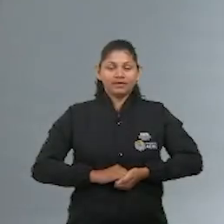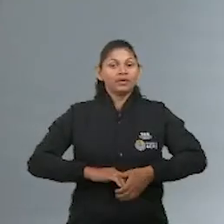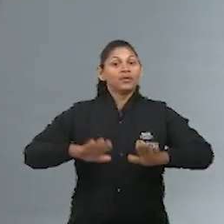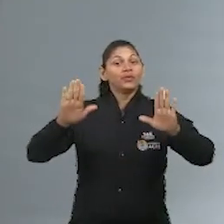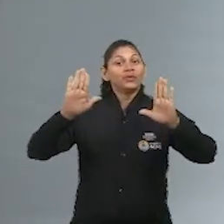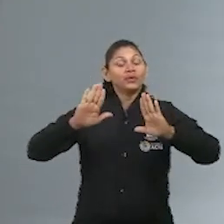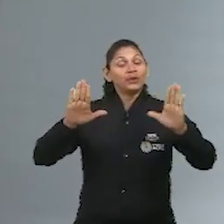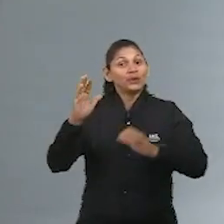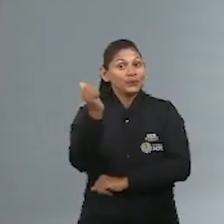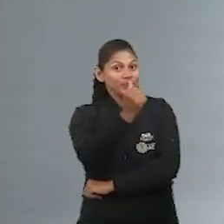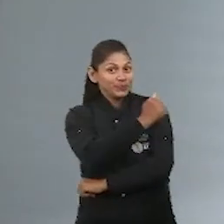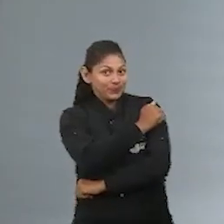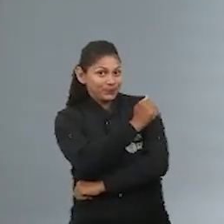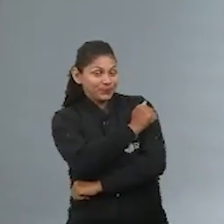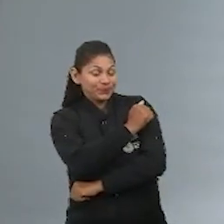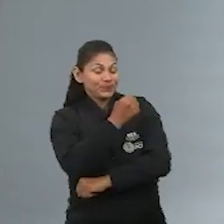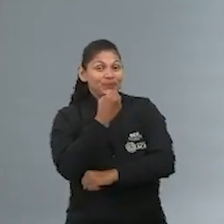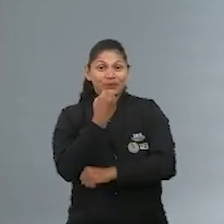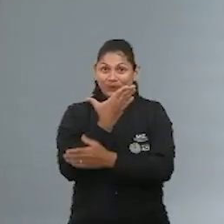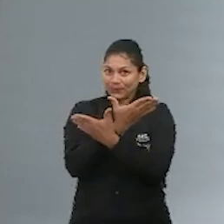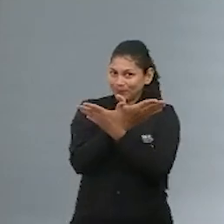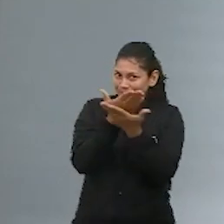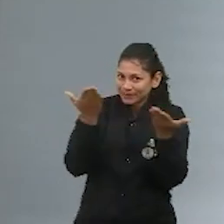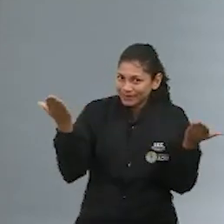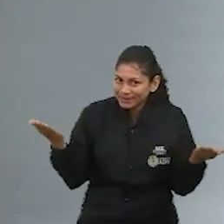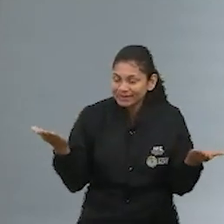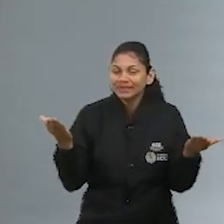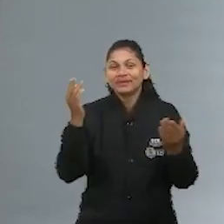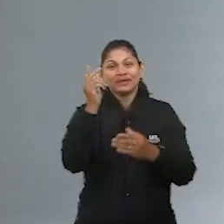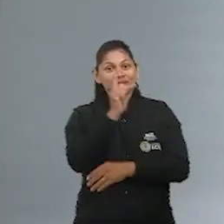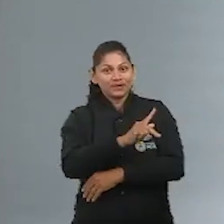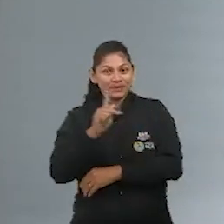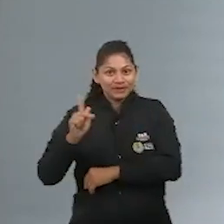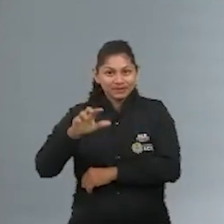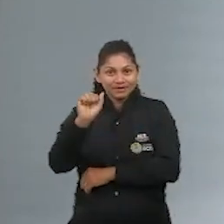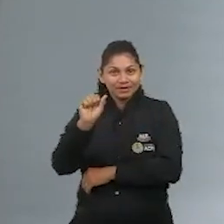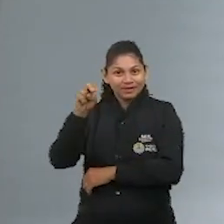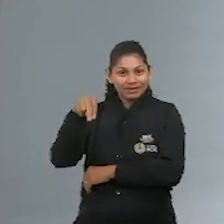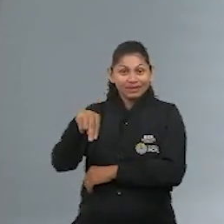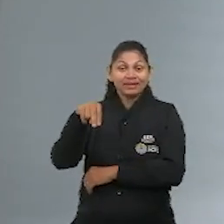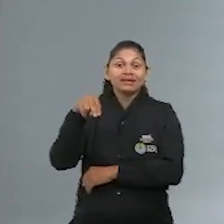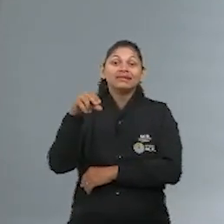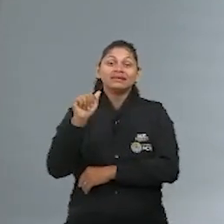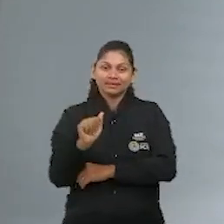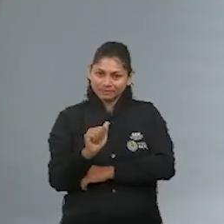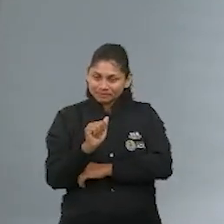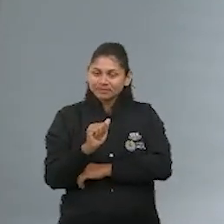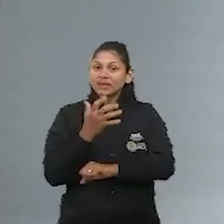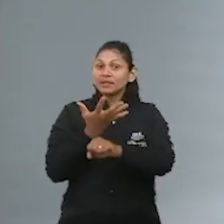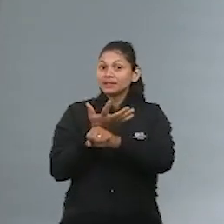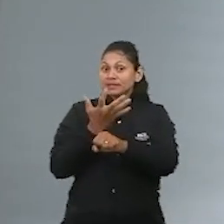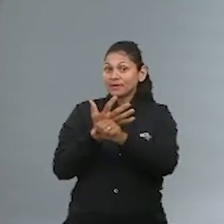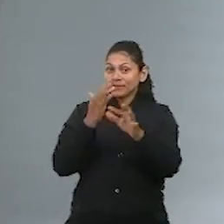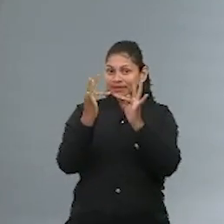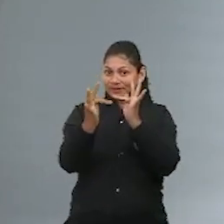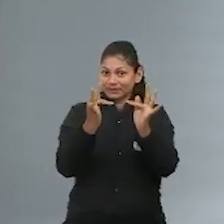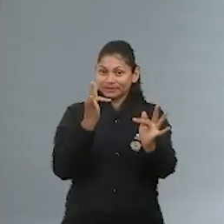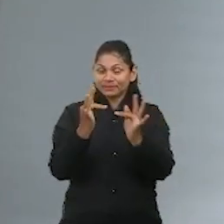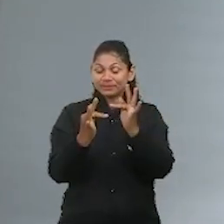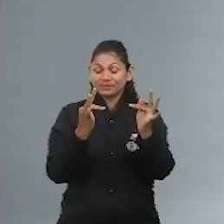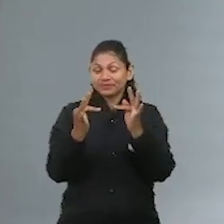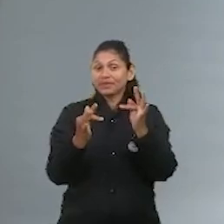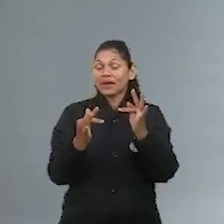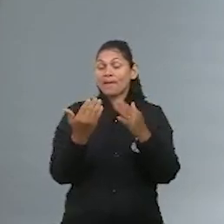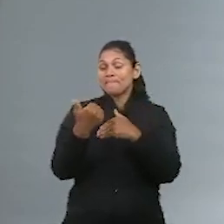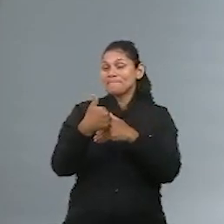Olá, querido estudante! Tudo bem com vocês? Eu sou a professora Ana Raquel, com componente de Física, e vamos lá para mais uma aula do Pré-ENEM